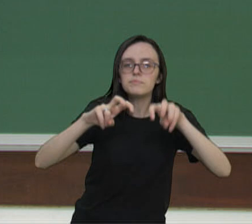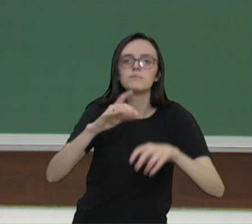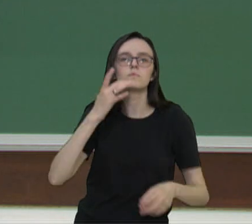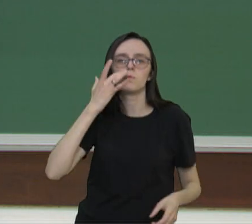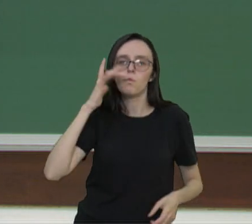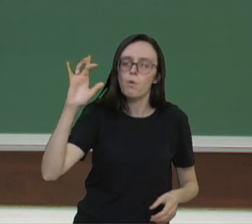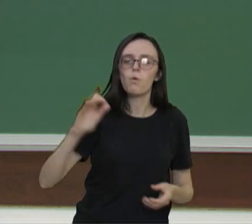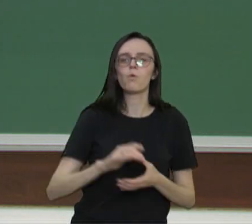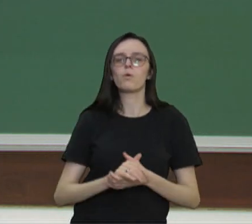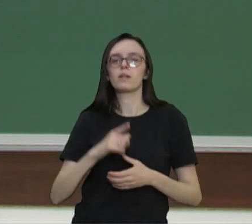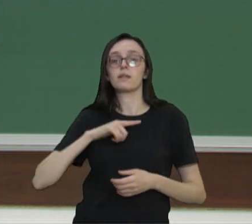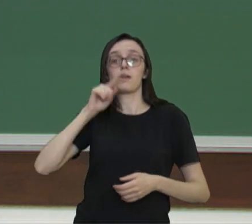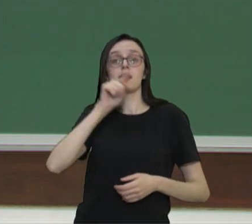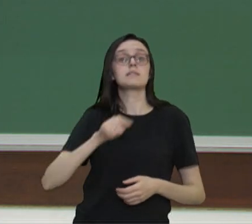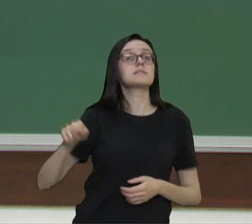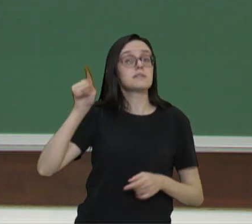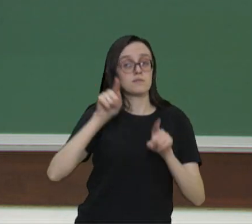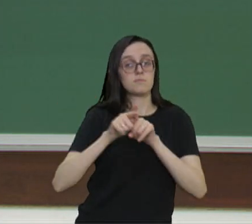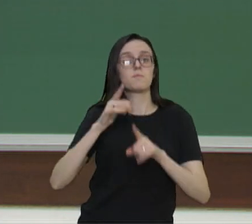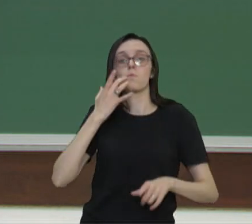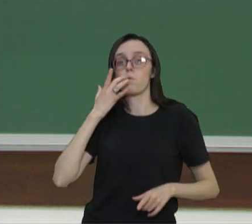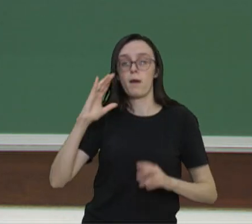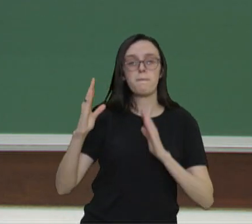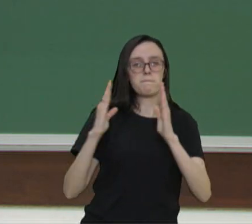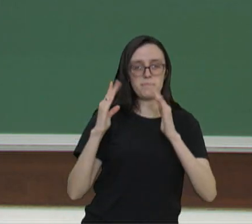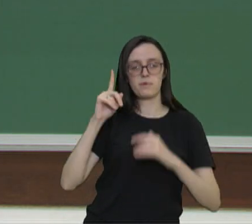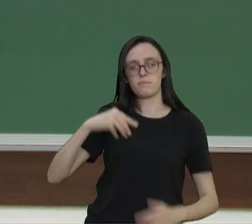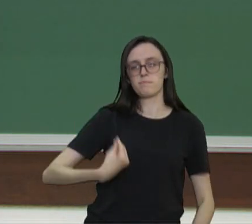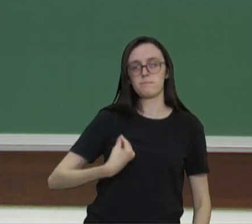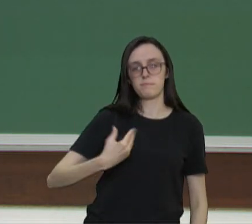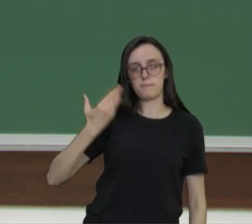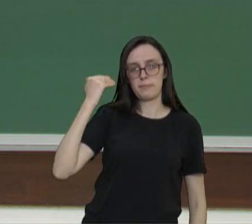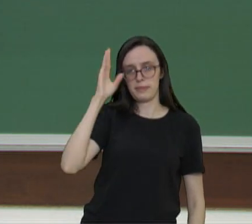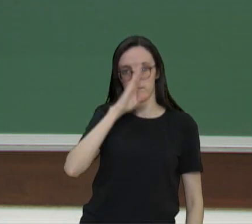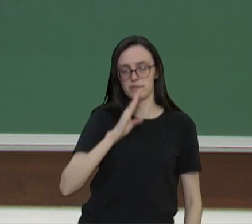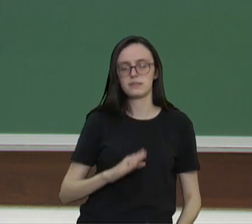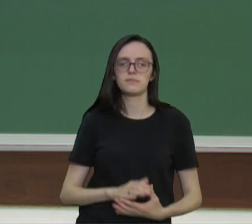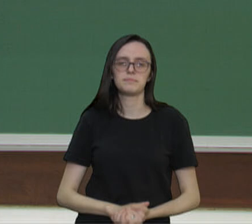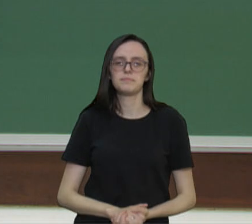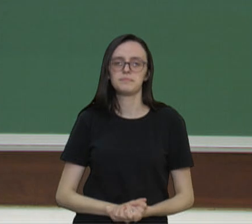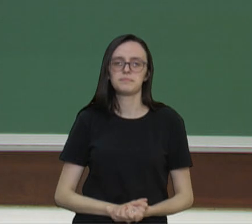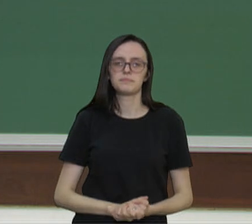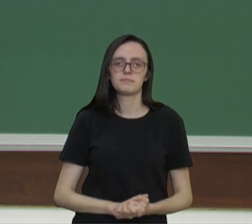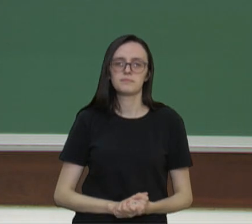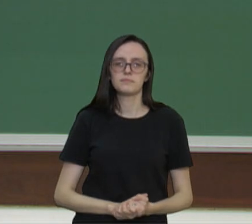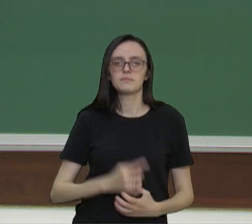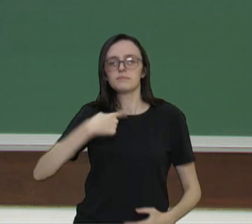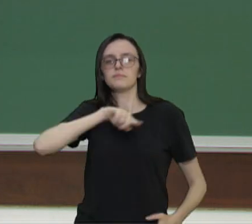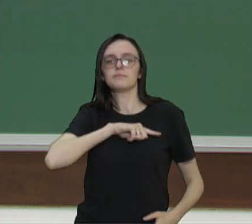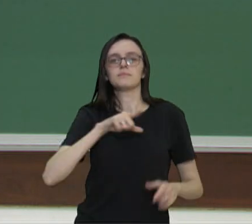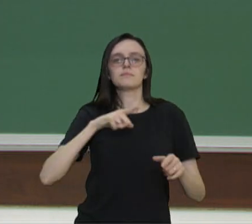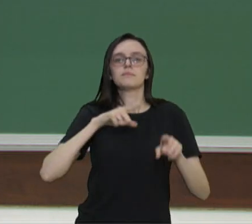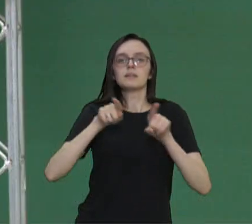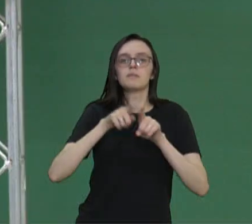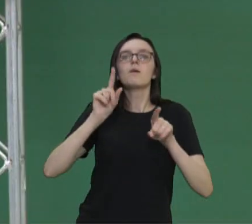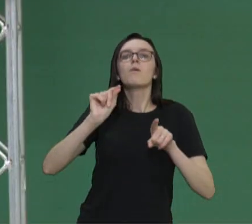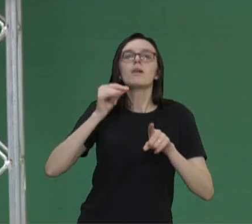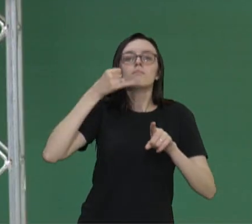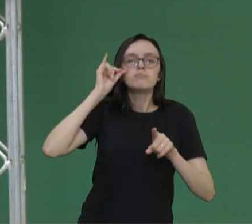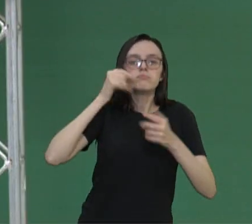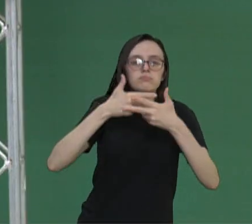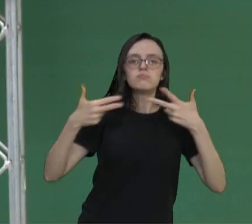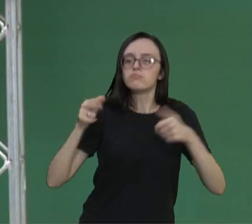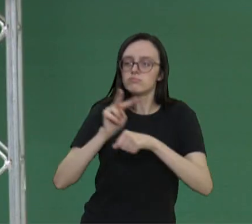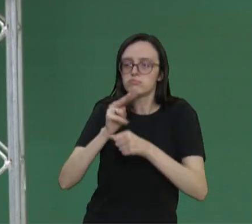né, teve o ciclo do ouro bem famoso aí na história do Brasil. Nós tivemos também a pecuária, então houve